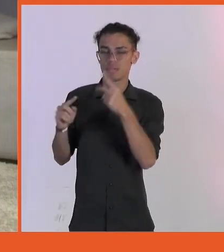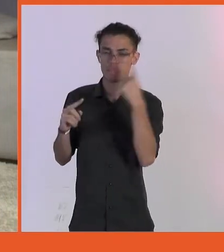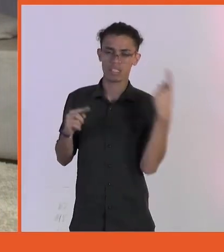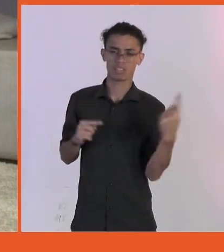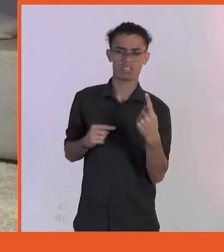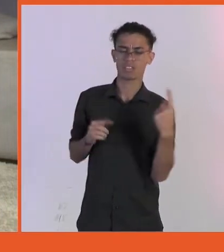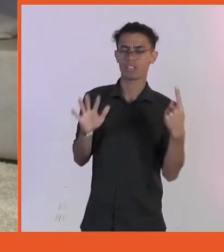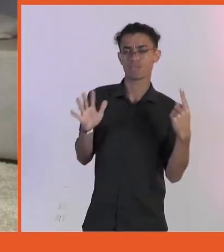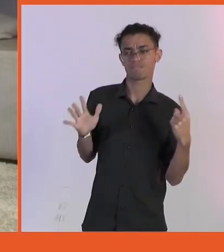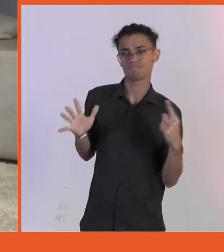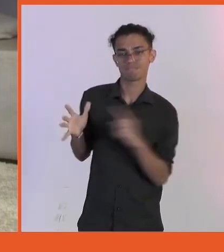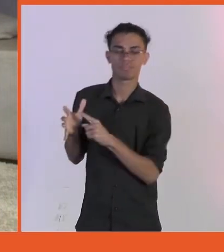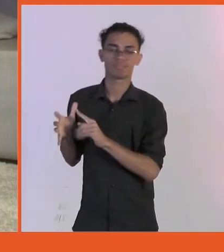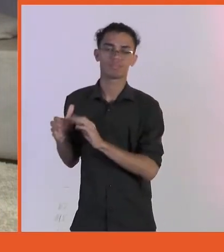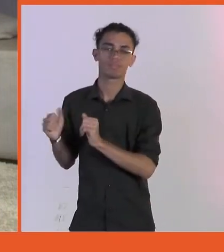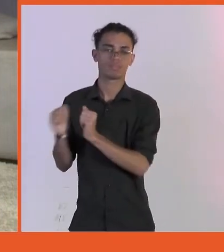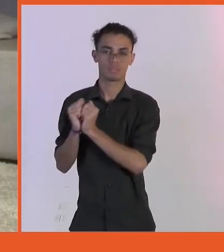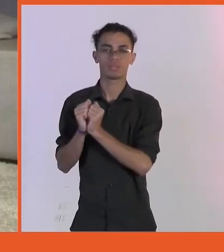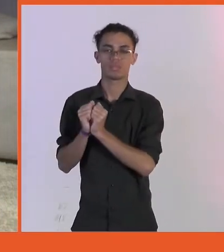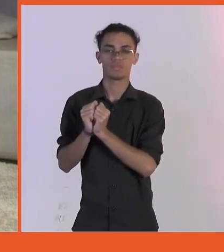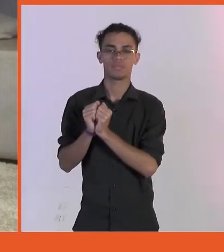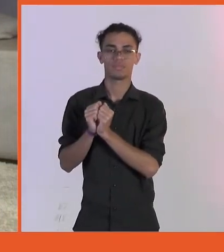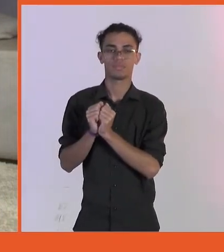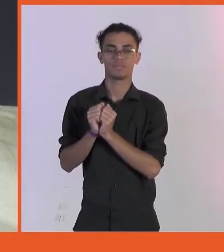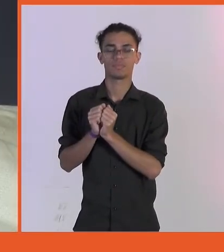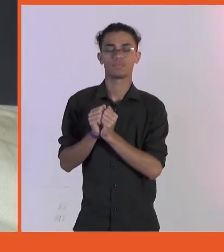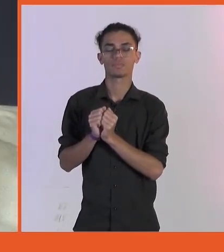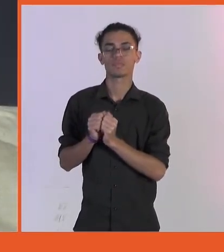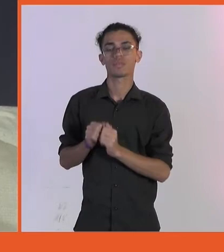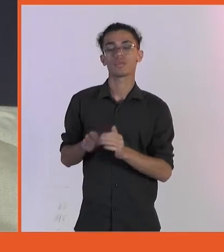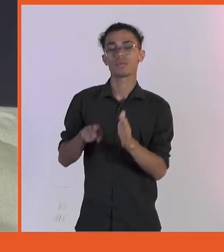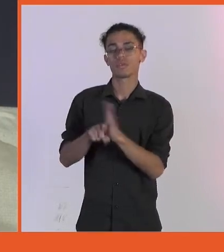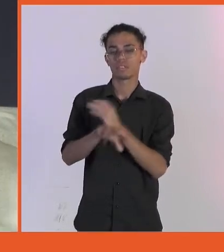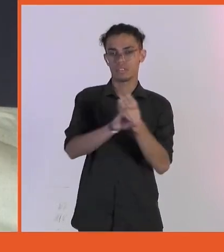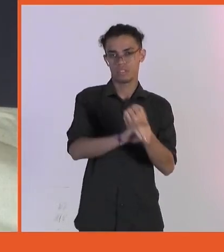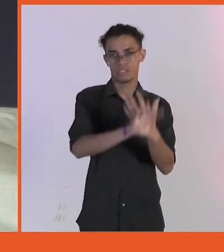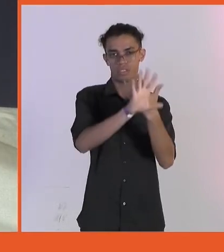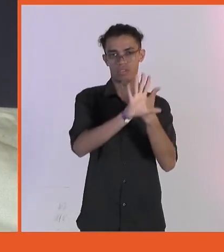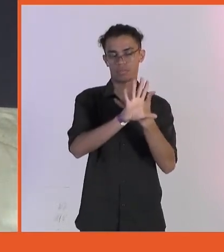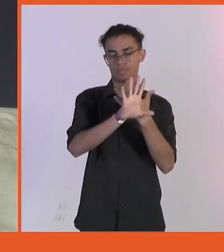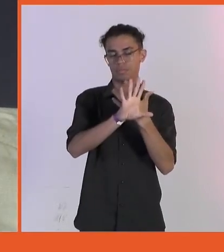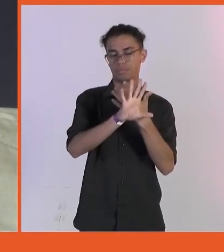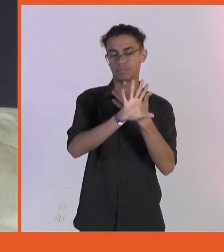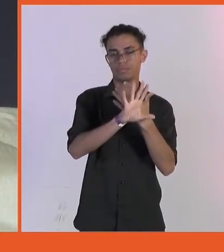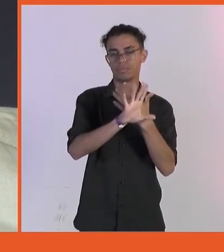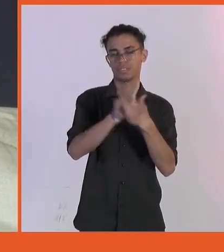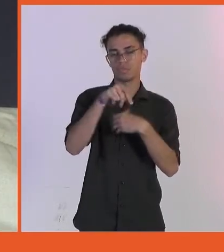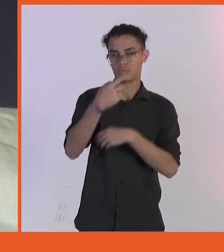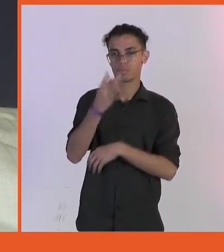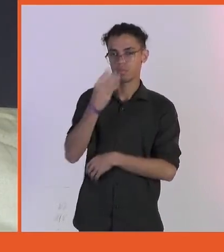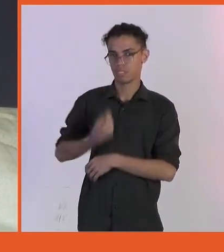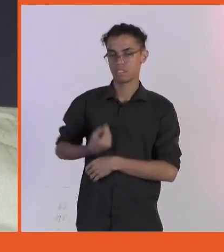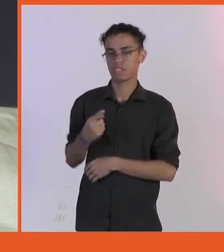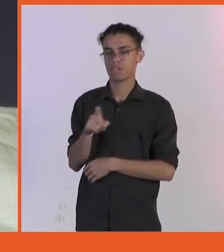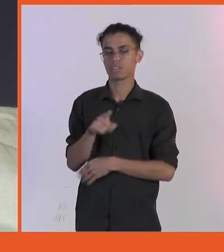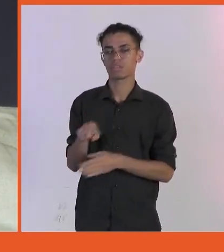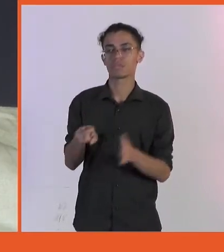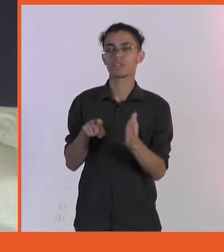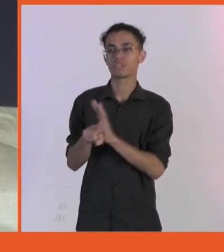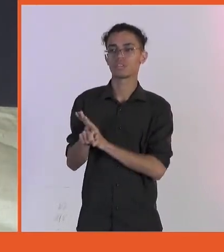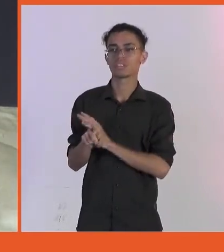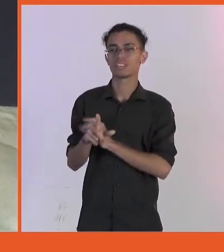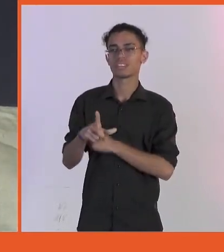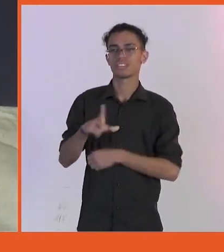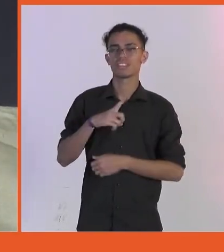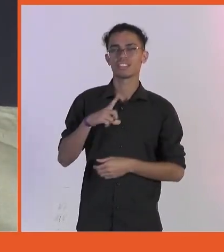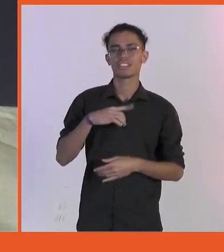alimentar e cuidar da sua comunidade. Eu vou começar aqui com as perguntas online primeiro, mas já vou abrir pro pessoal, porque, olha, vocês lotaram